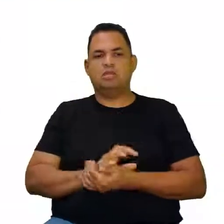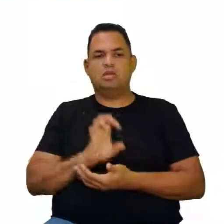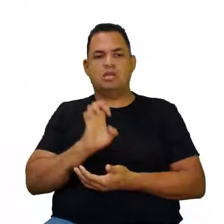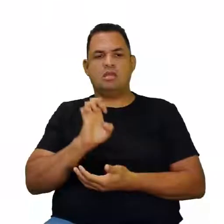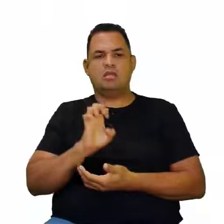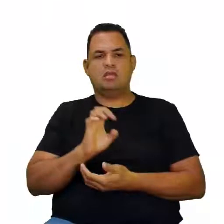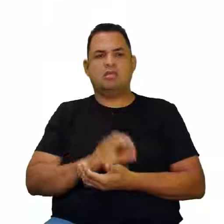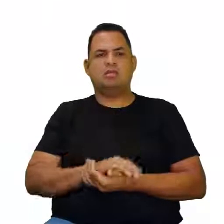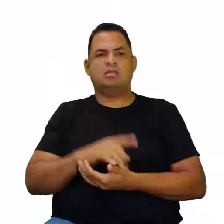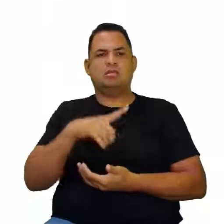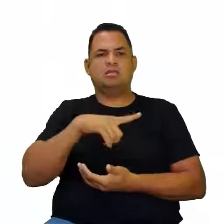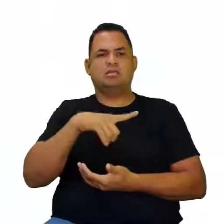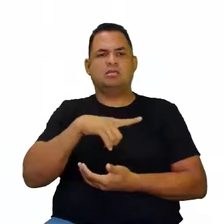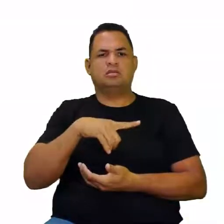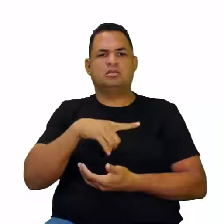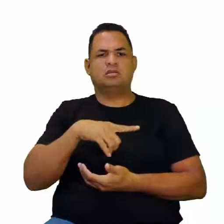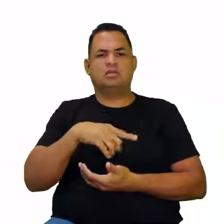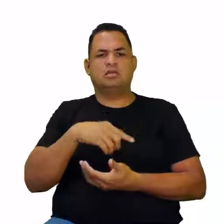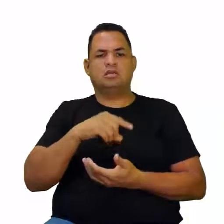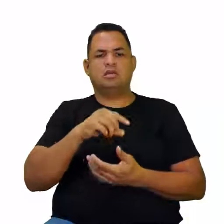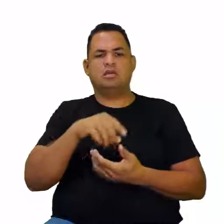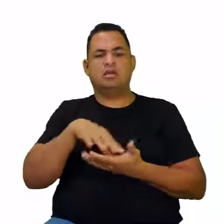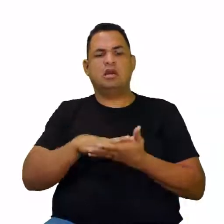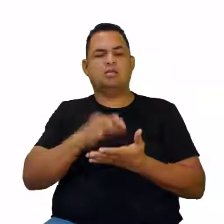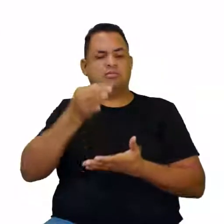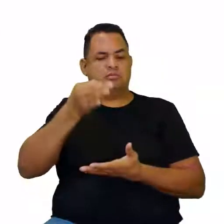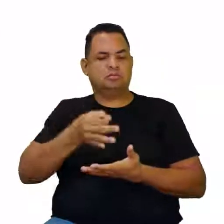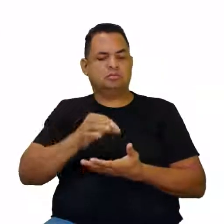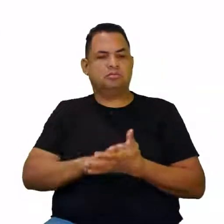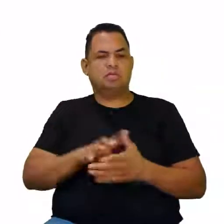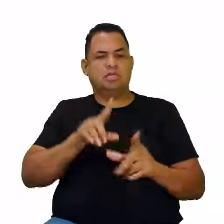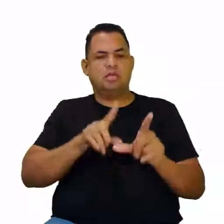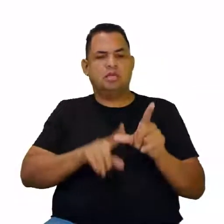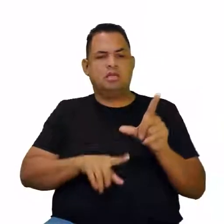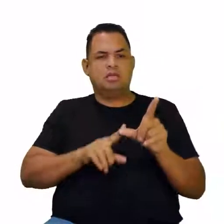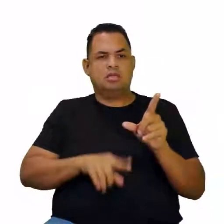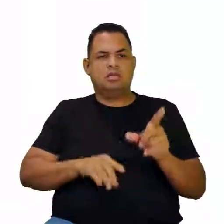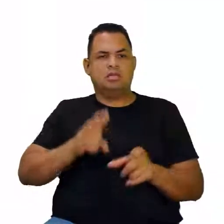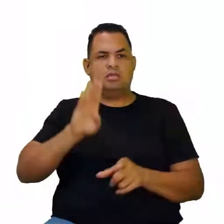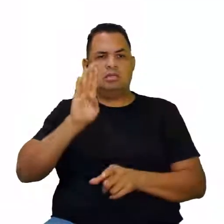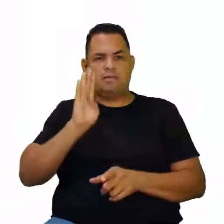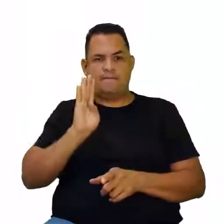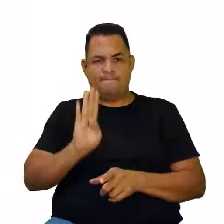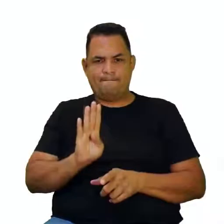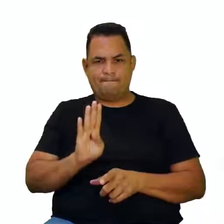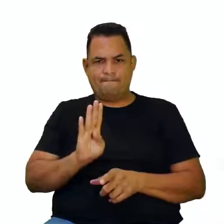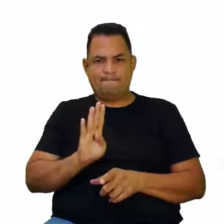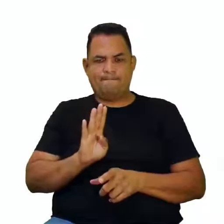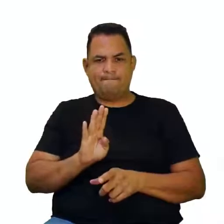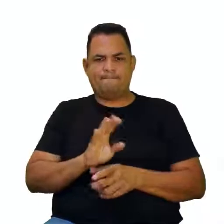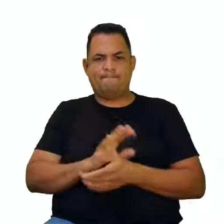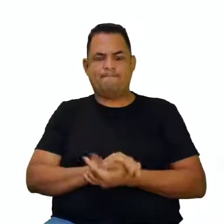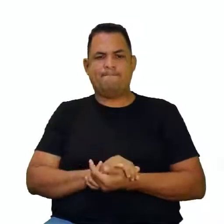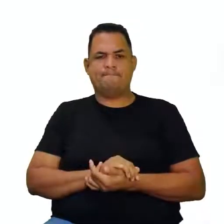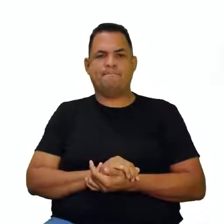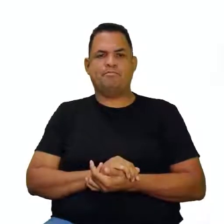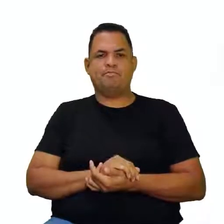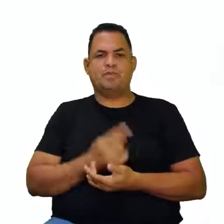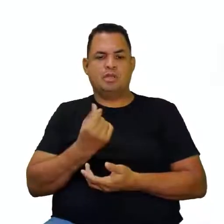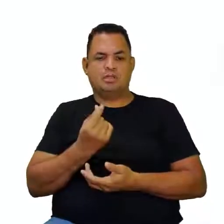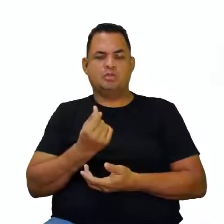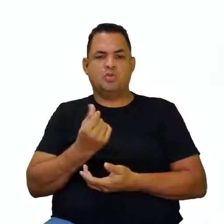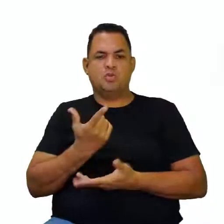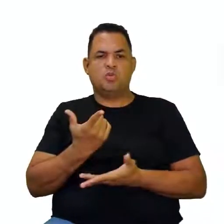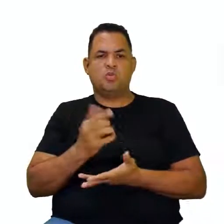está errada. Então, nós temos como alternativa correta a alternativa B. Se a gente for observar em relação aos